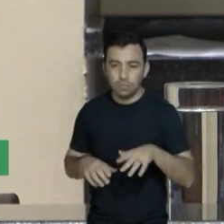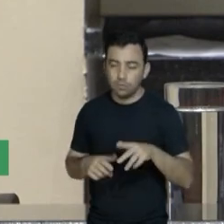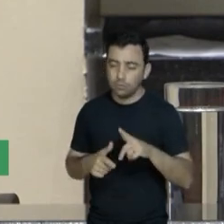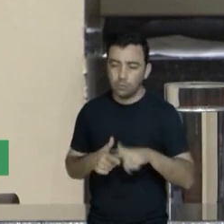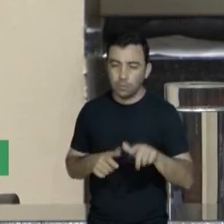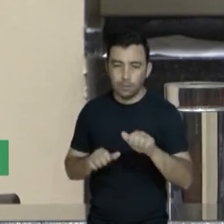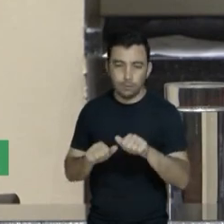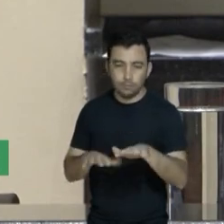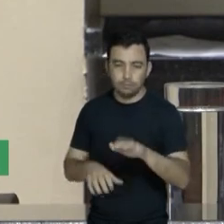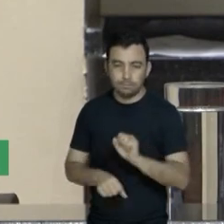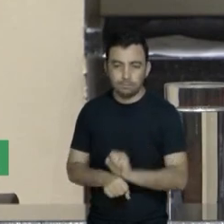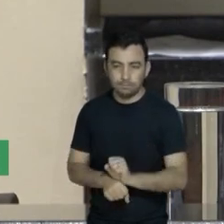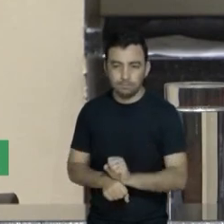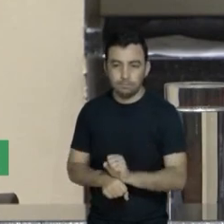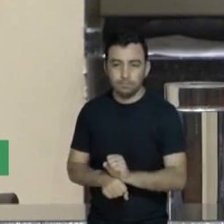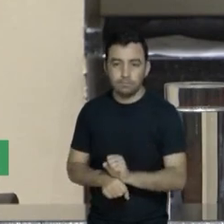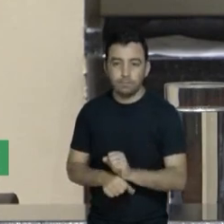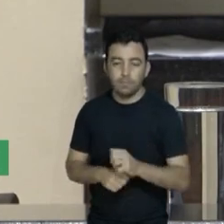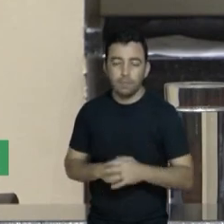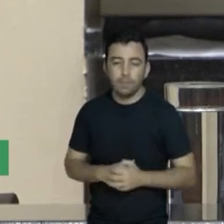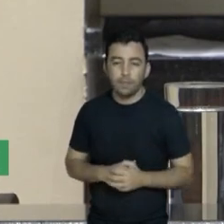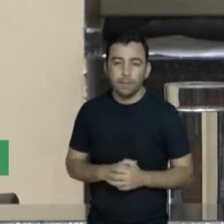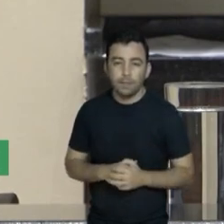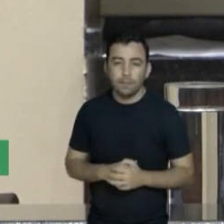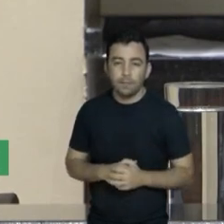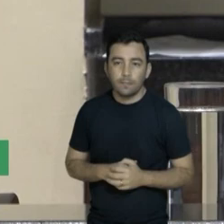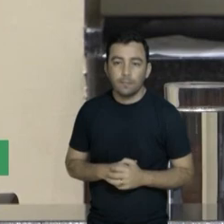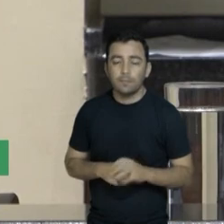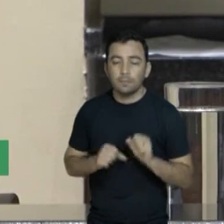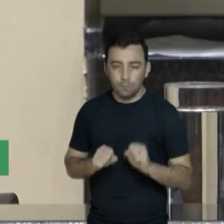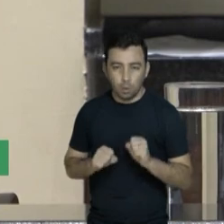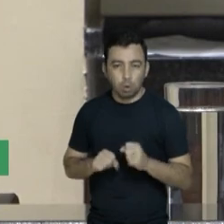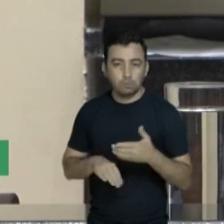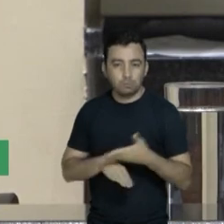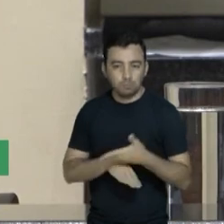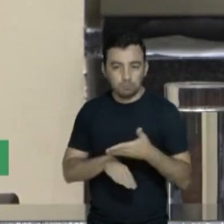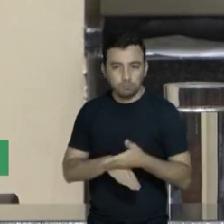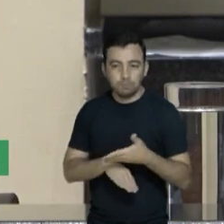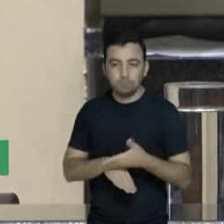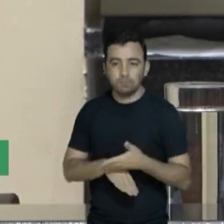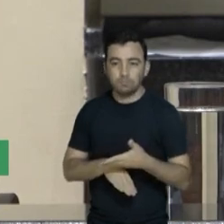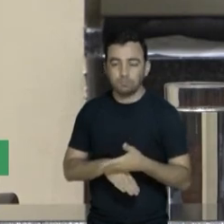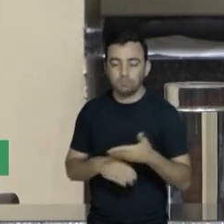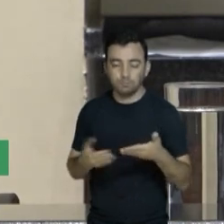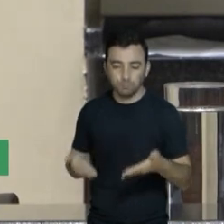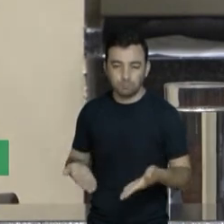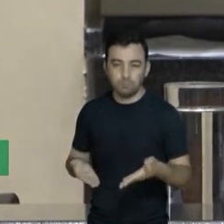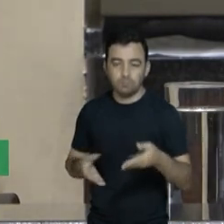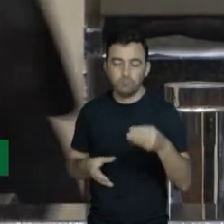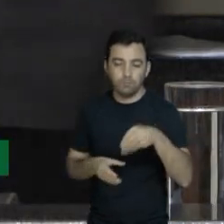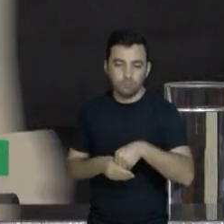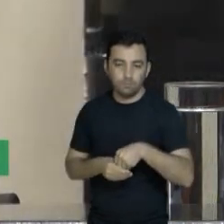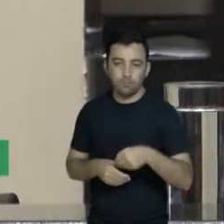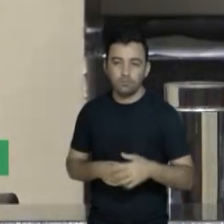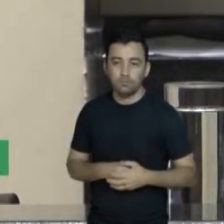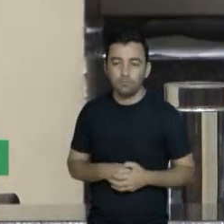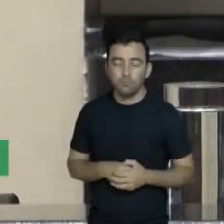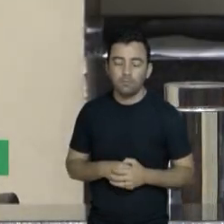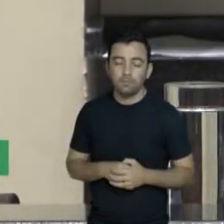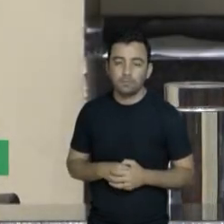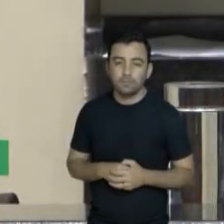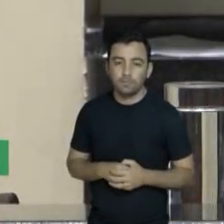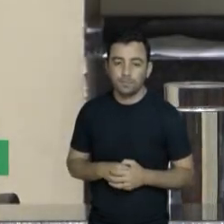suspensão da sessão, podem participar da sessão aqui